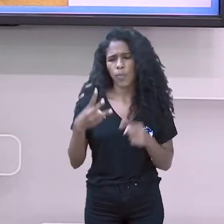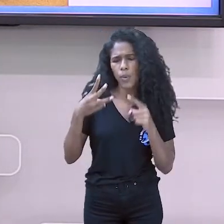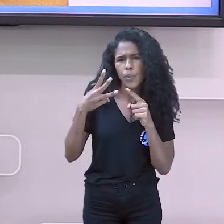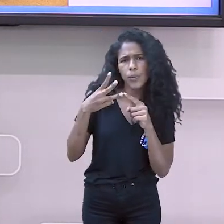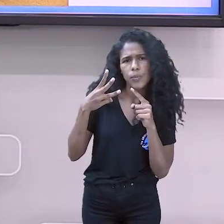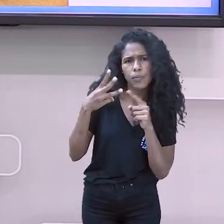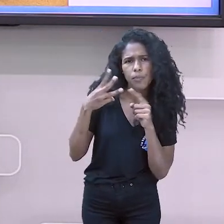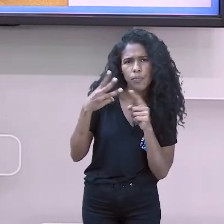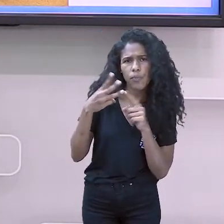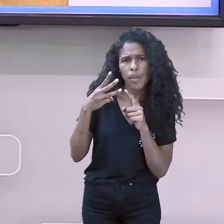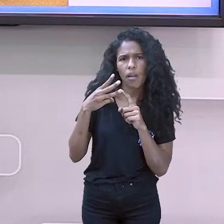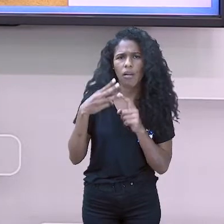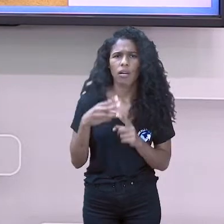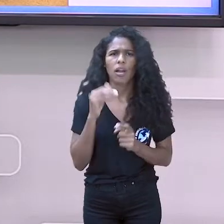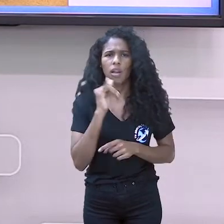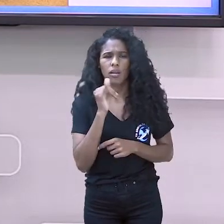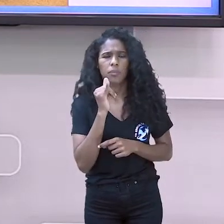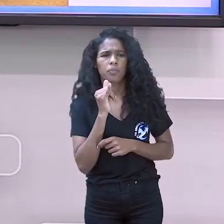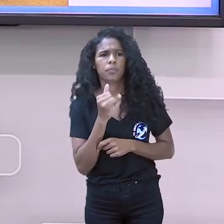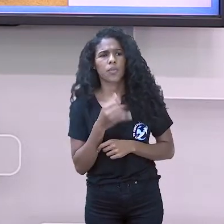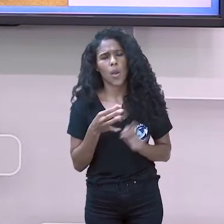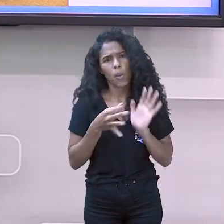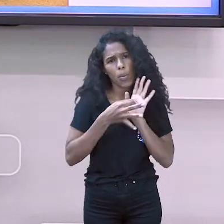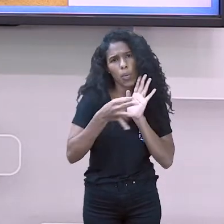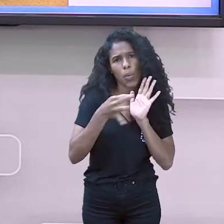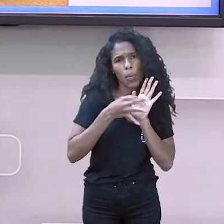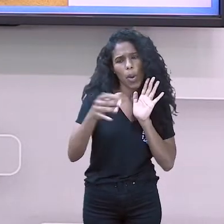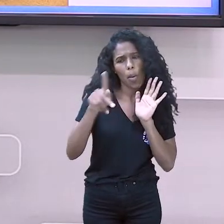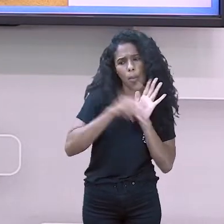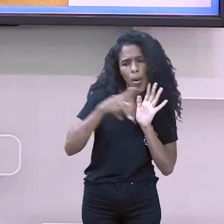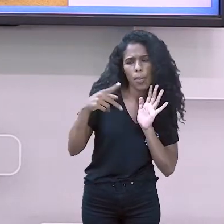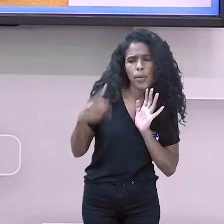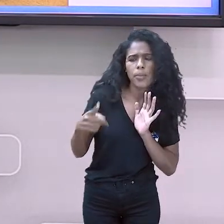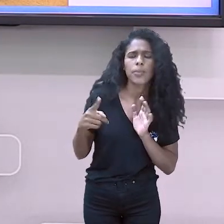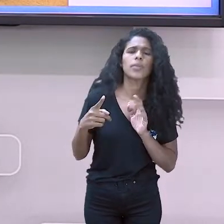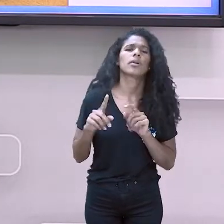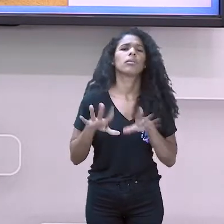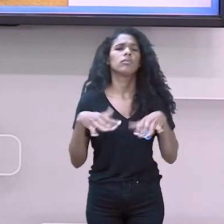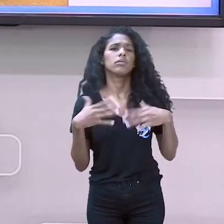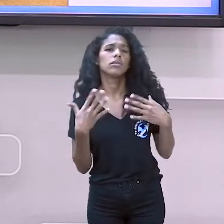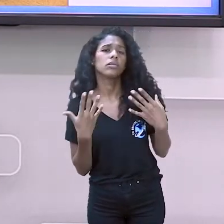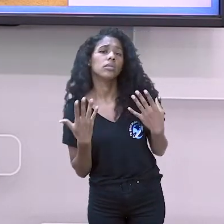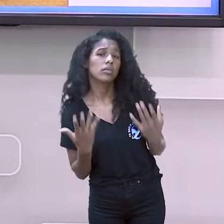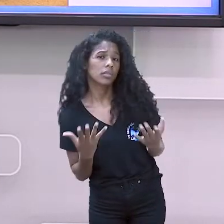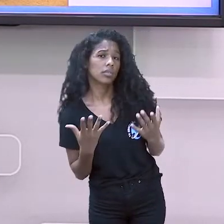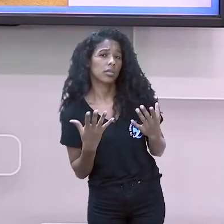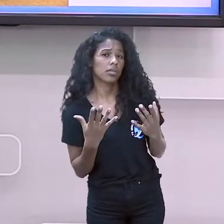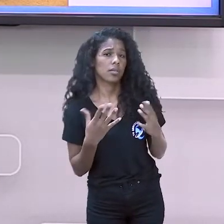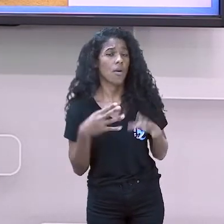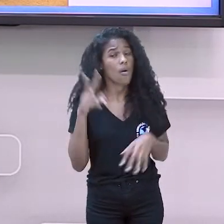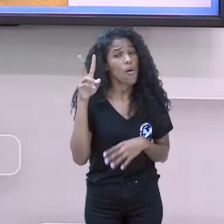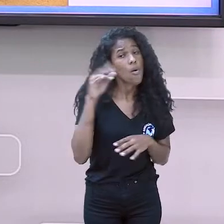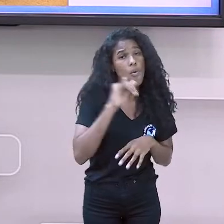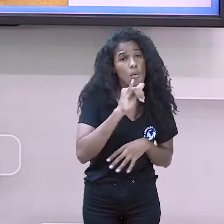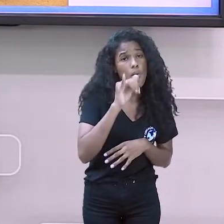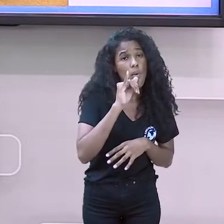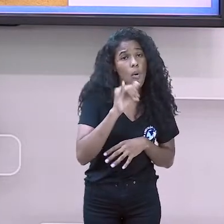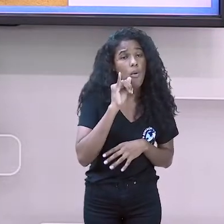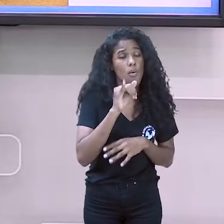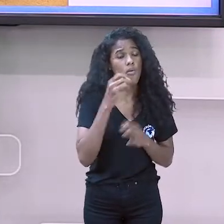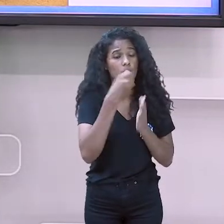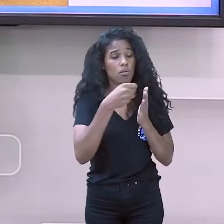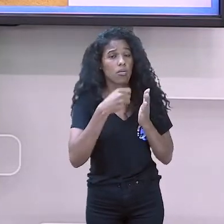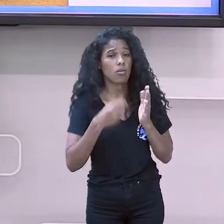indireta, a narrativa ela é escrita em primeira pessoa, porque é a opinião dele, a observação que ele faz